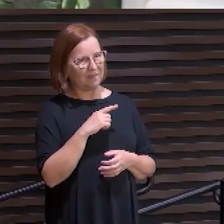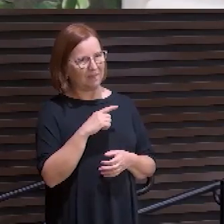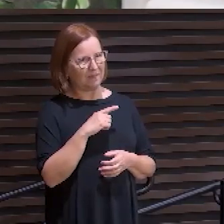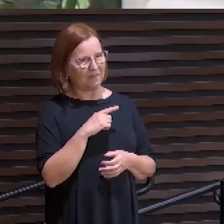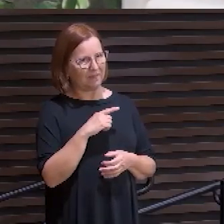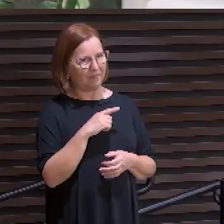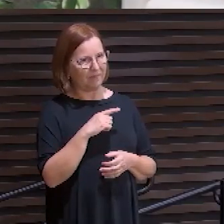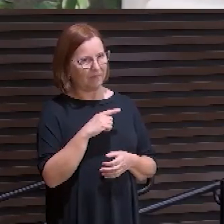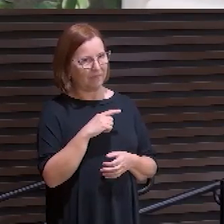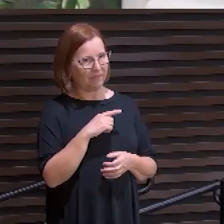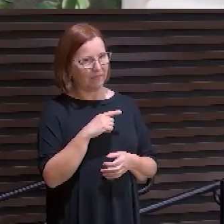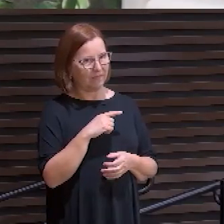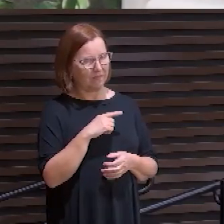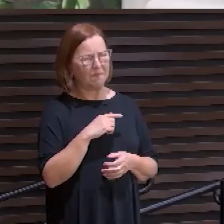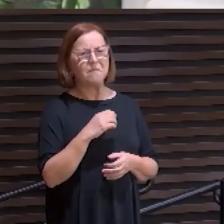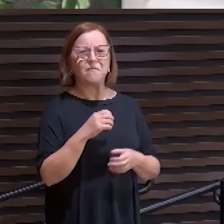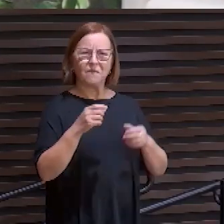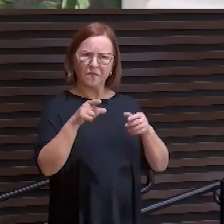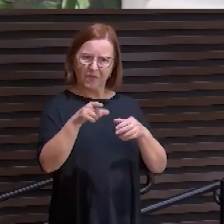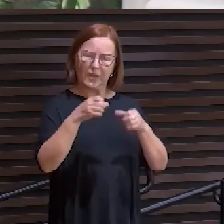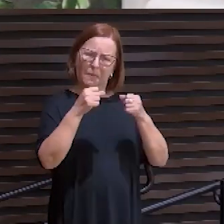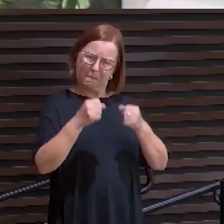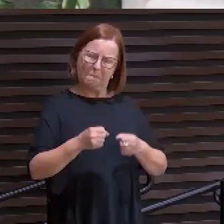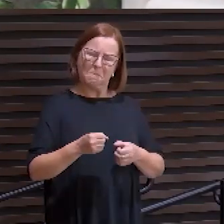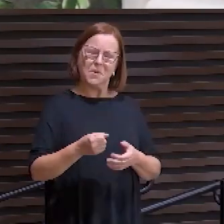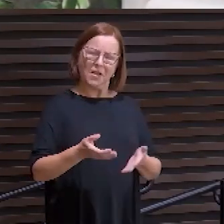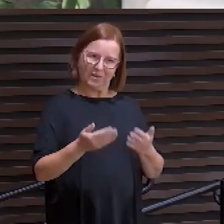O senhor pode me dar? Ok?